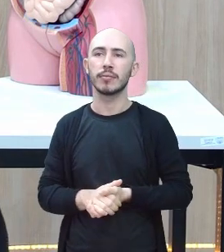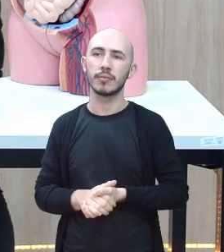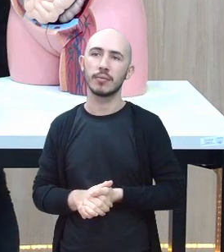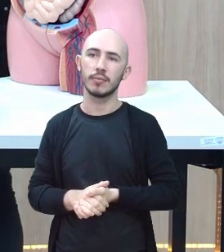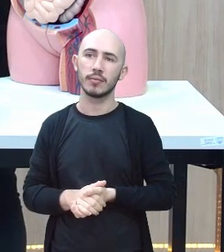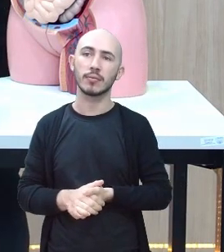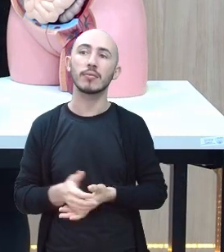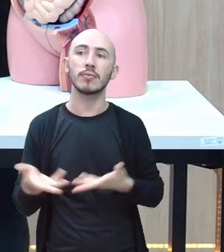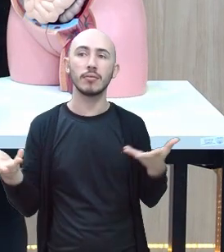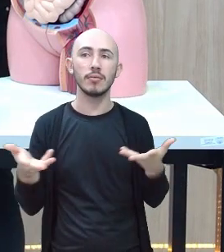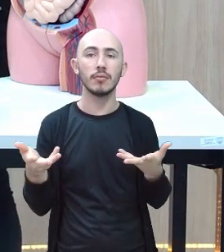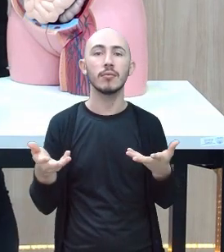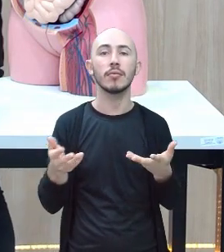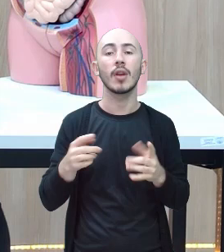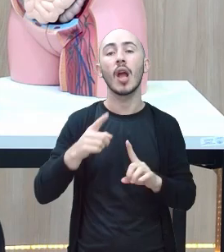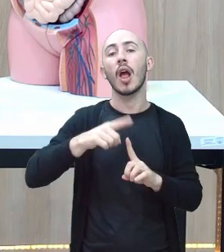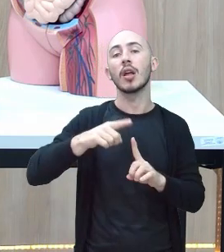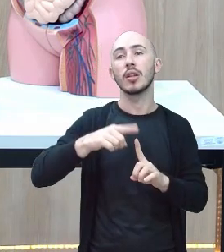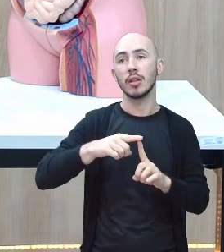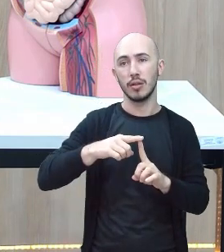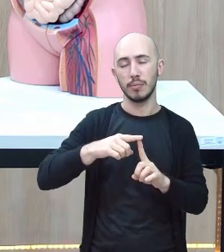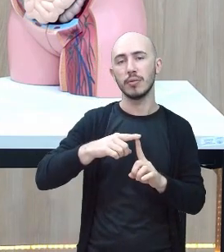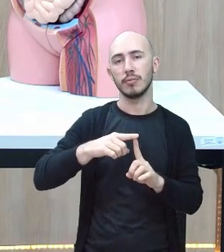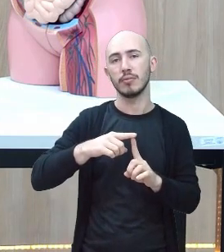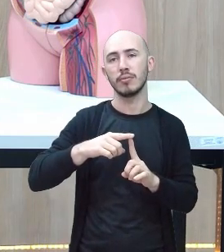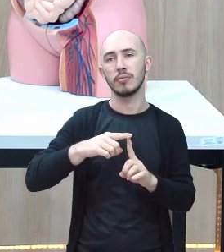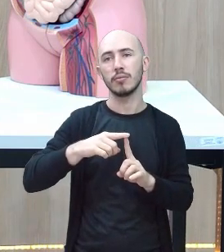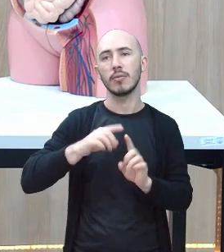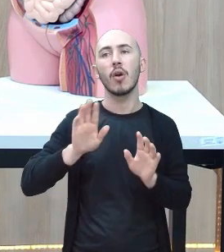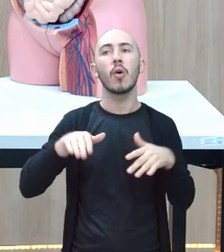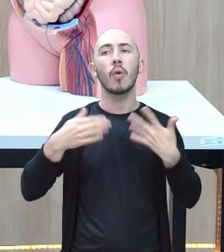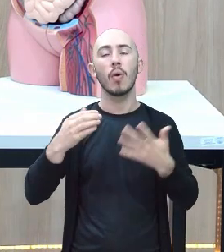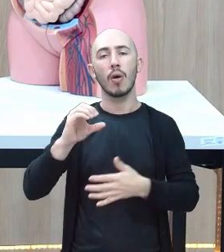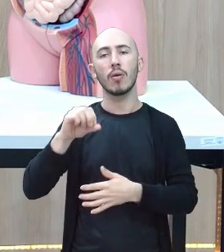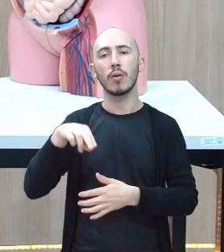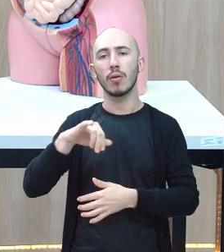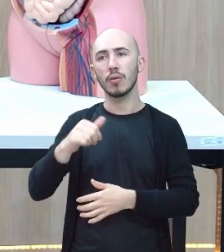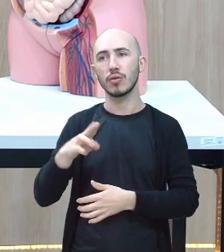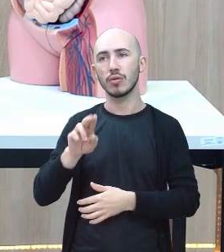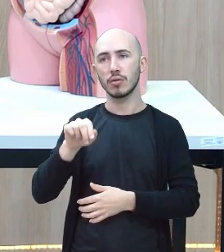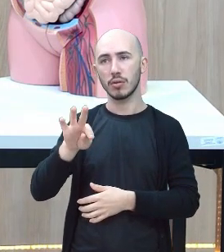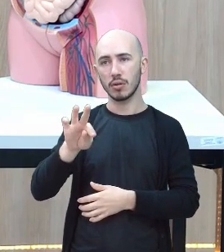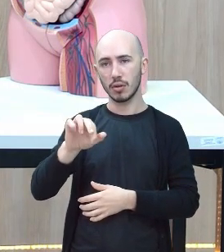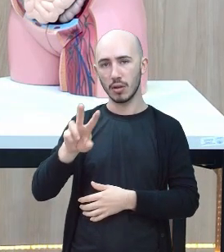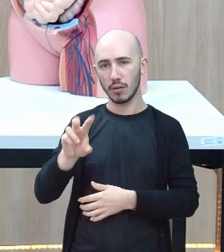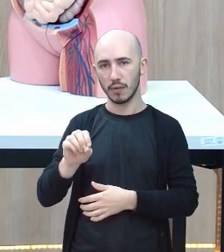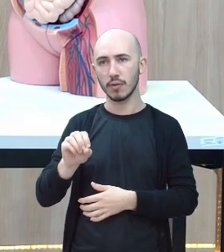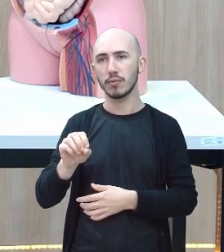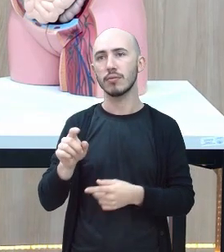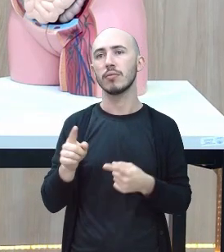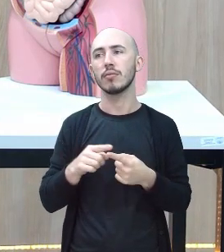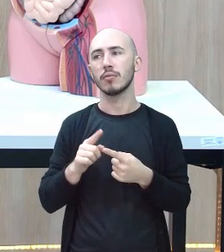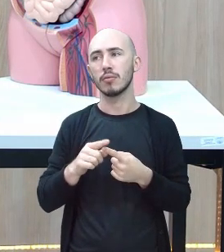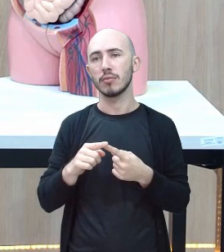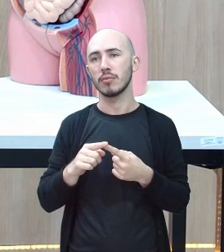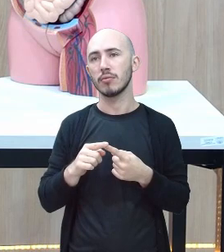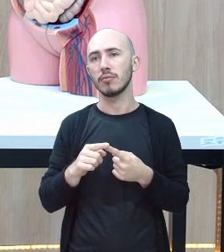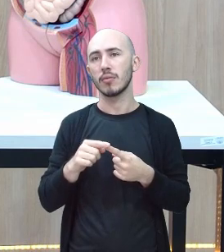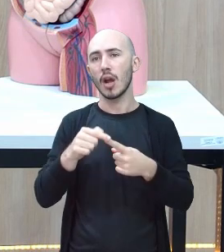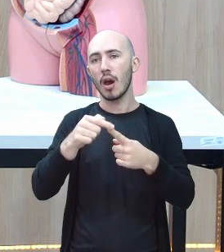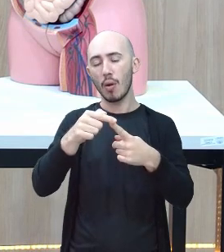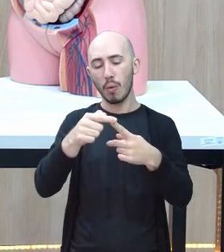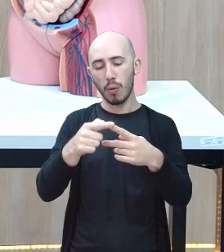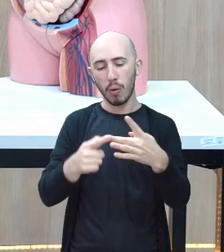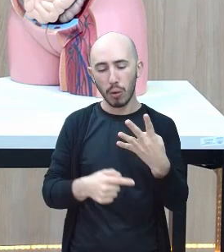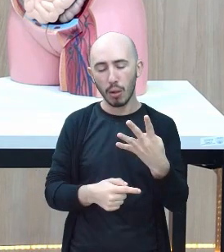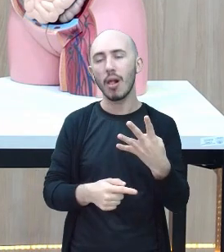Pronto. Agora vamos ver os tipos de tecido conjuntivo. Nós vimos que o tecido epitelial ele também se divide